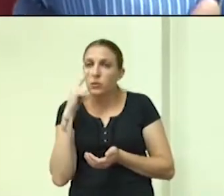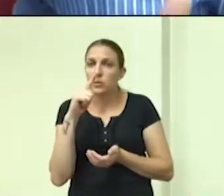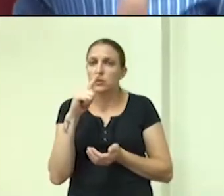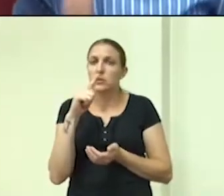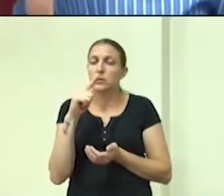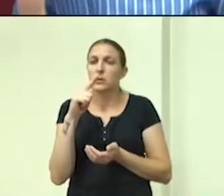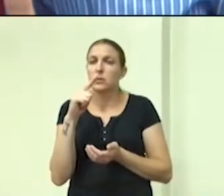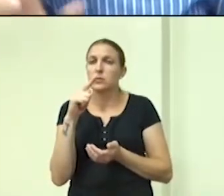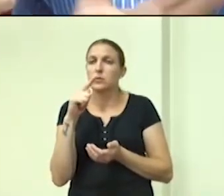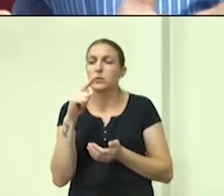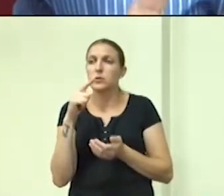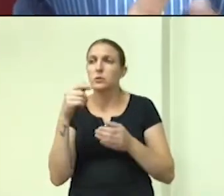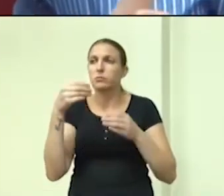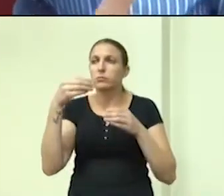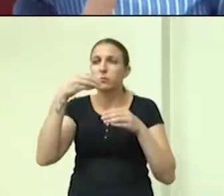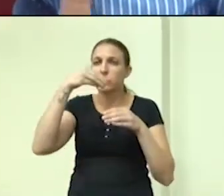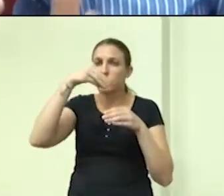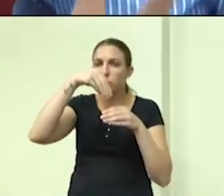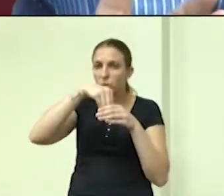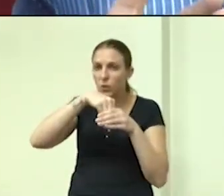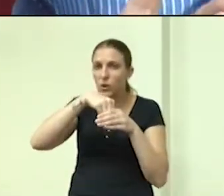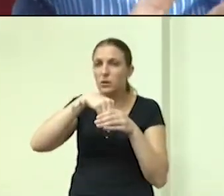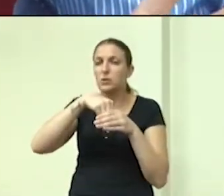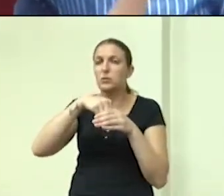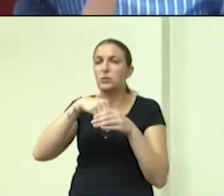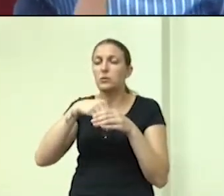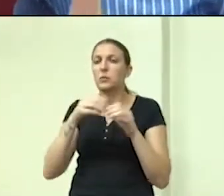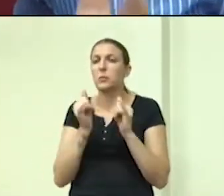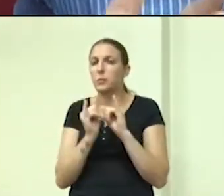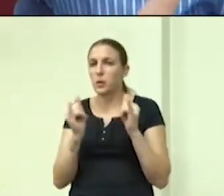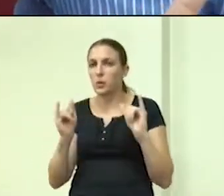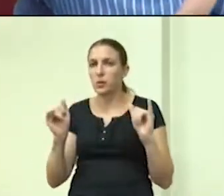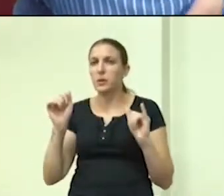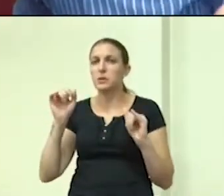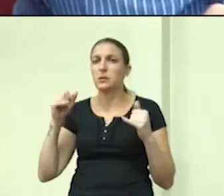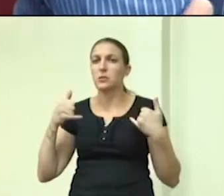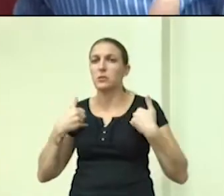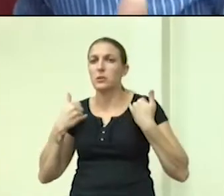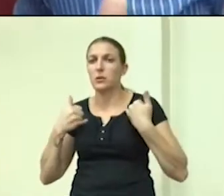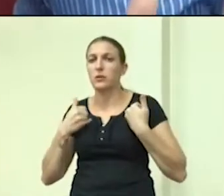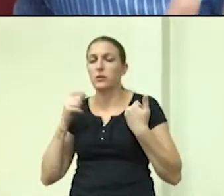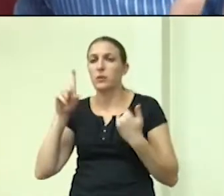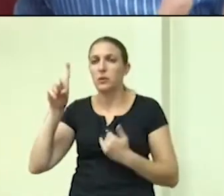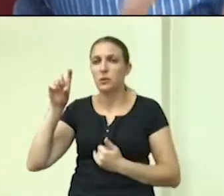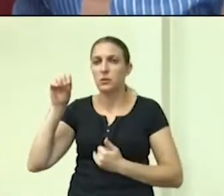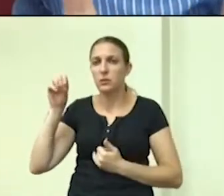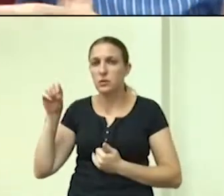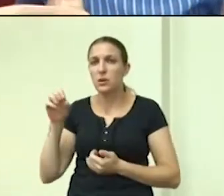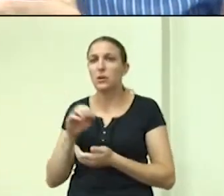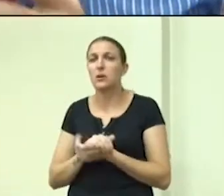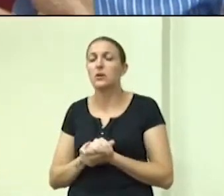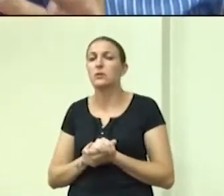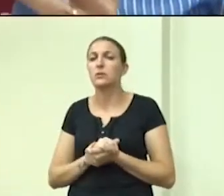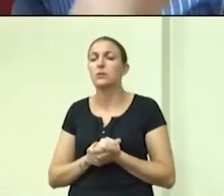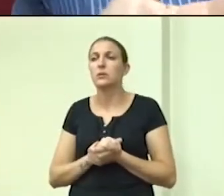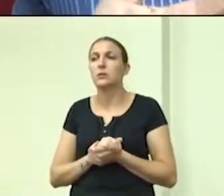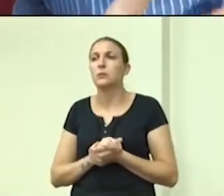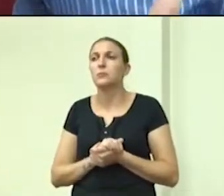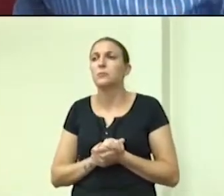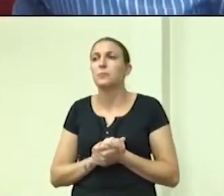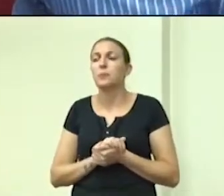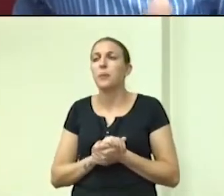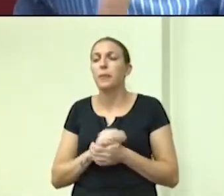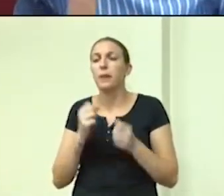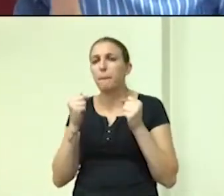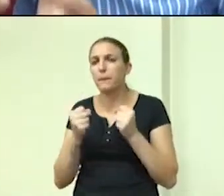na programação dos 100 anos e ter um recurso, porque a gente está falando aqui quase de R$ 6.500 só, que não é um investimento, mas que a gente possa estudar